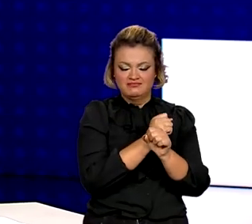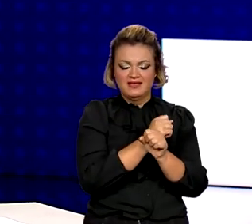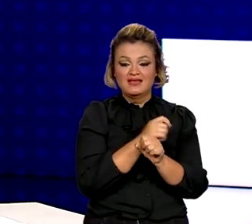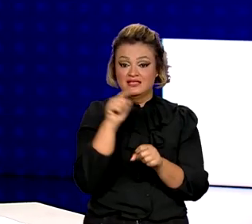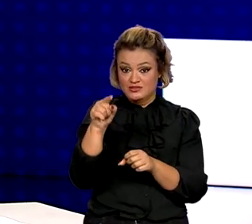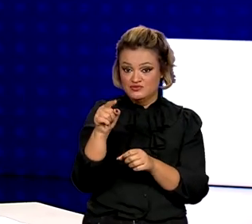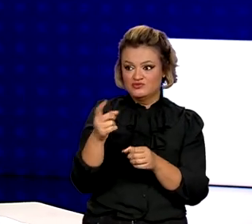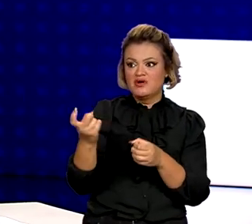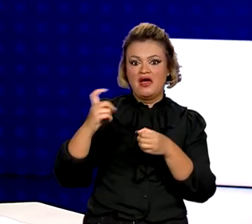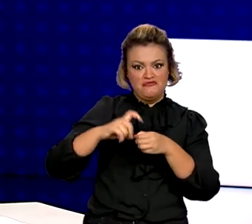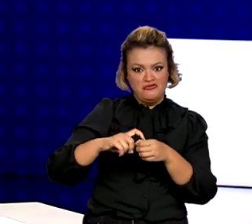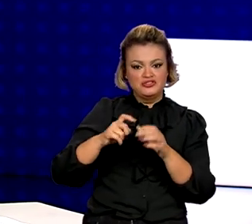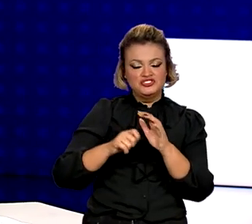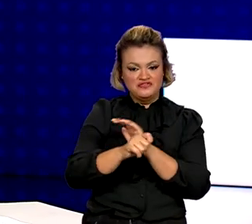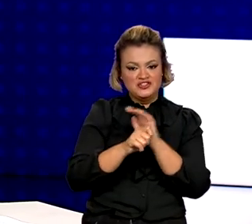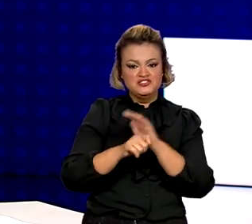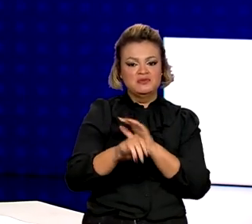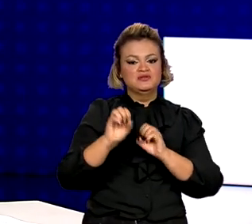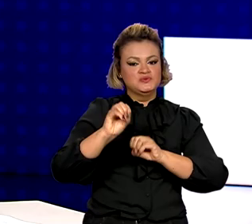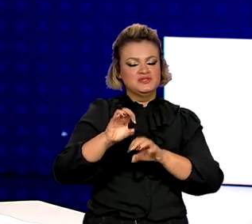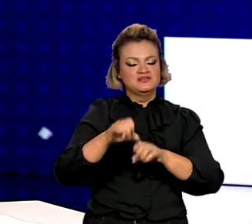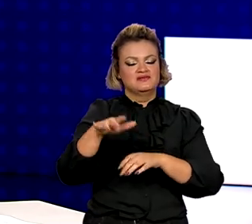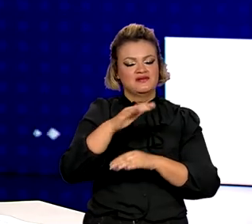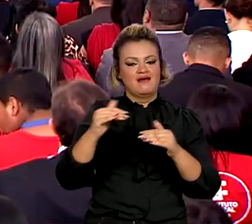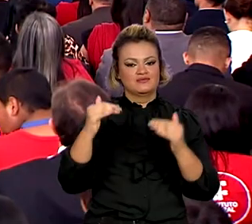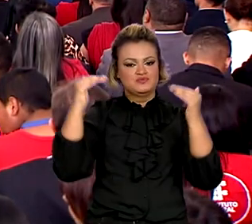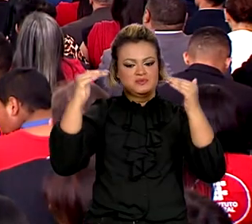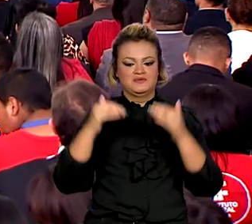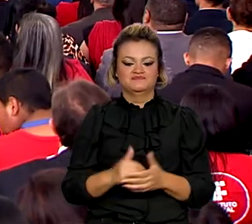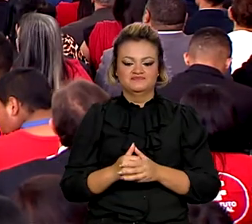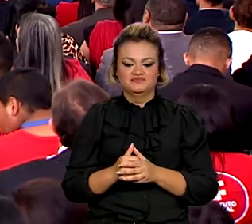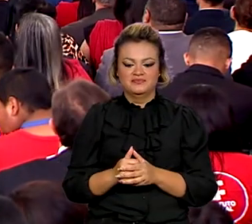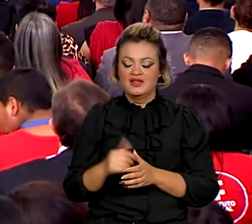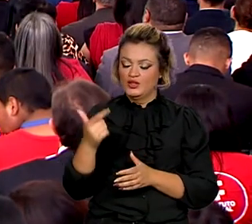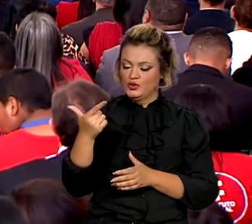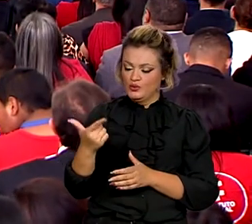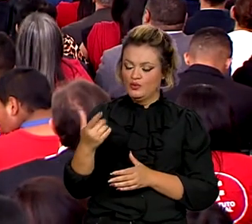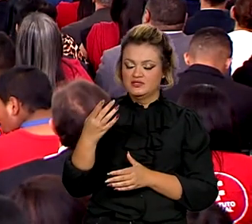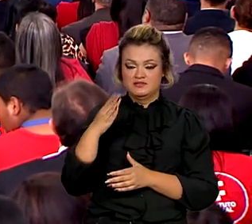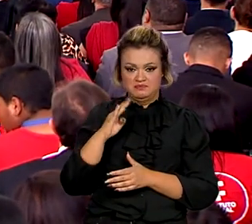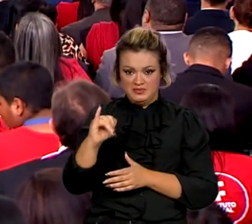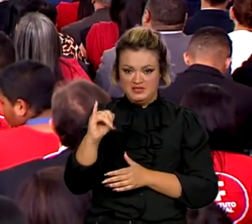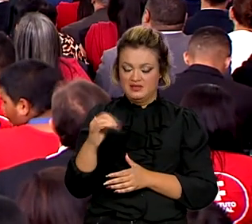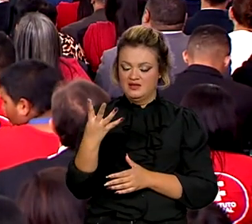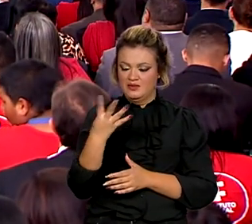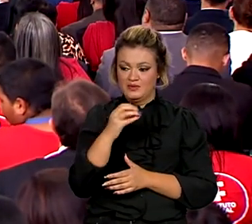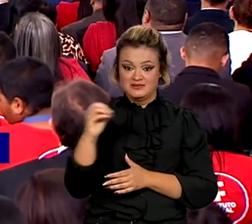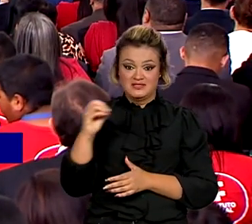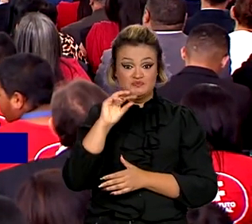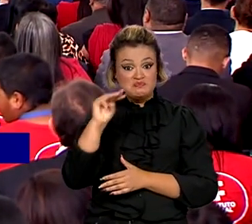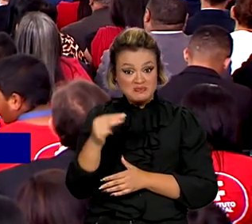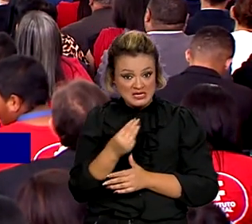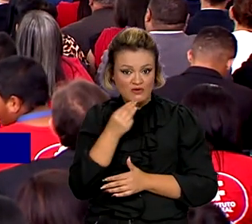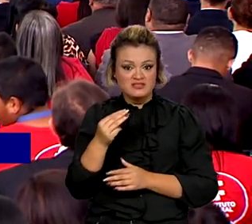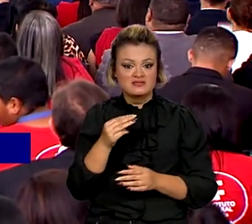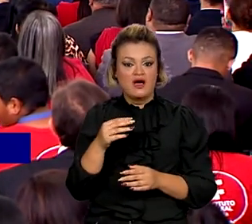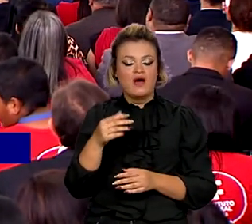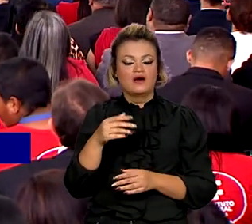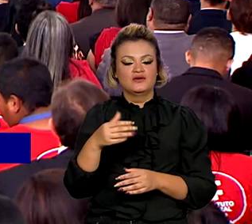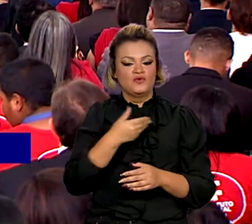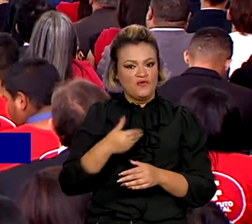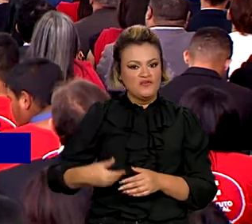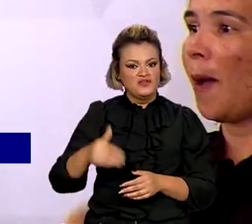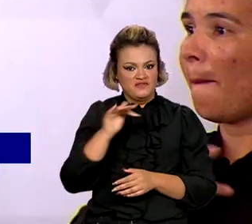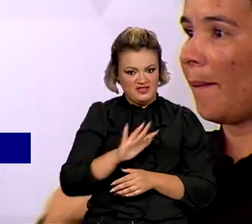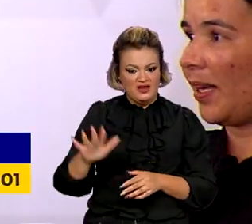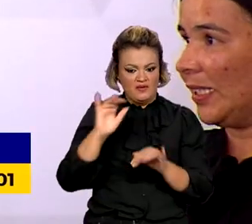retomada de investimentos no ensino superior. Dos R$ 2,4 bilhões anunciados pelo governo